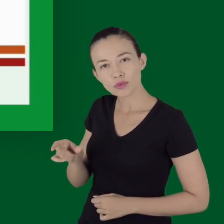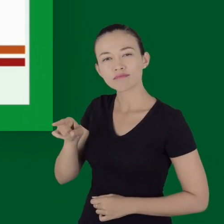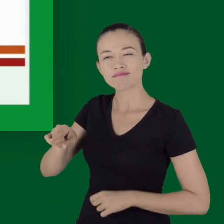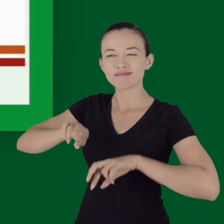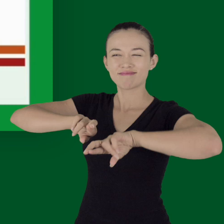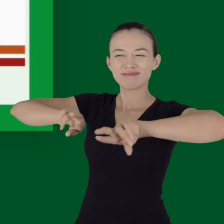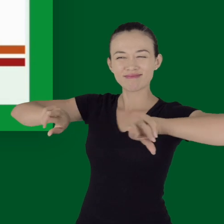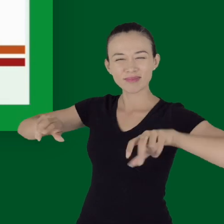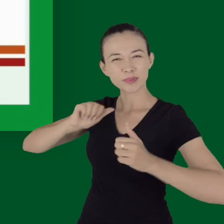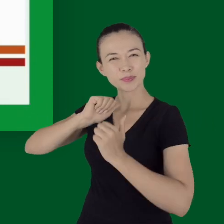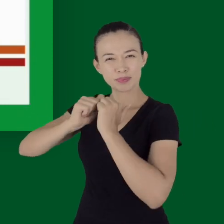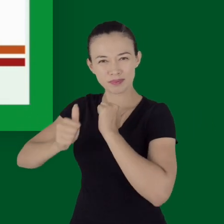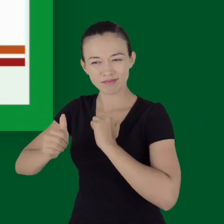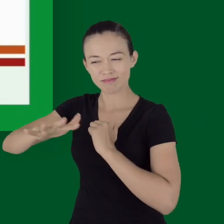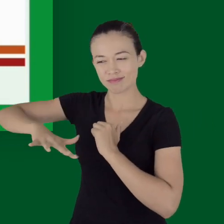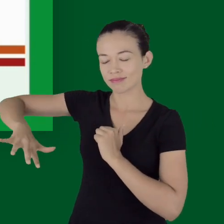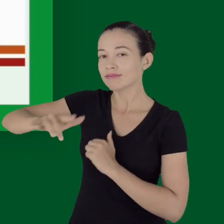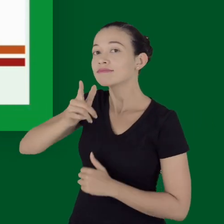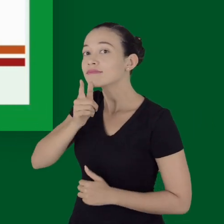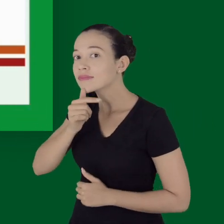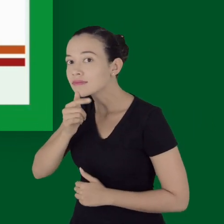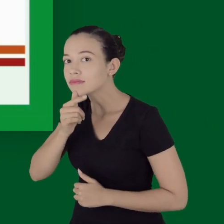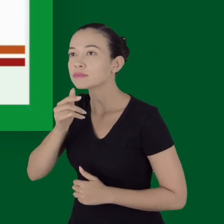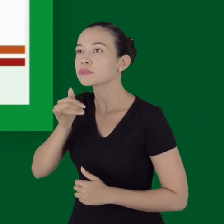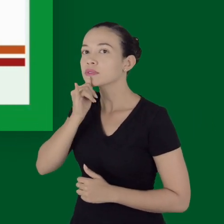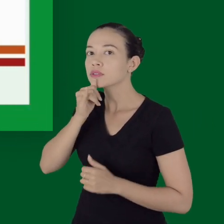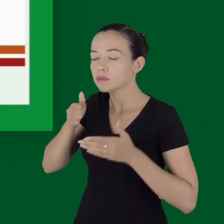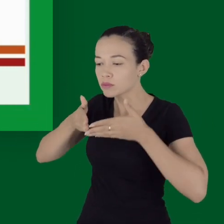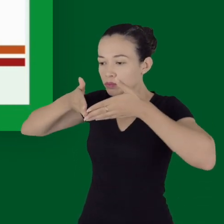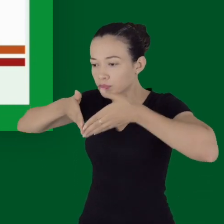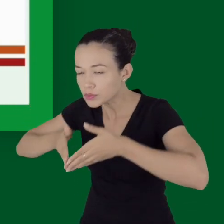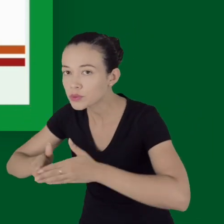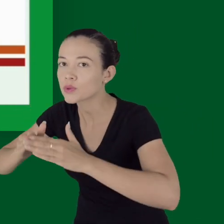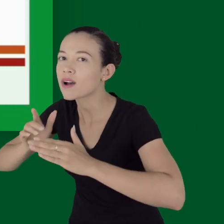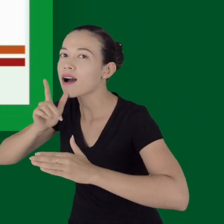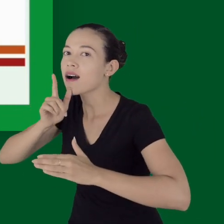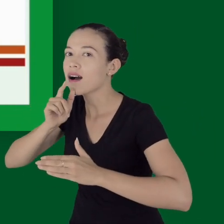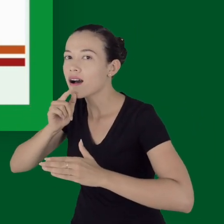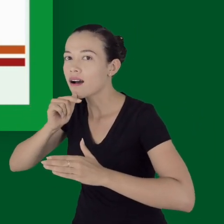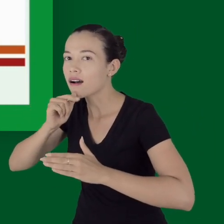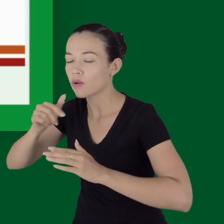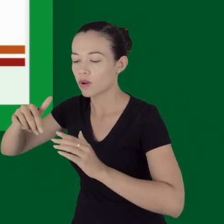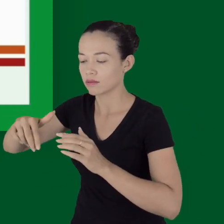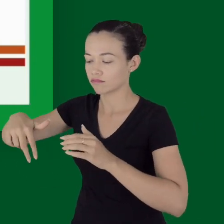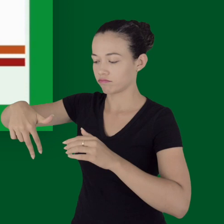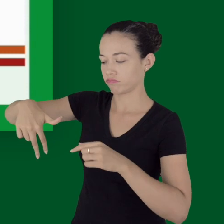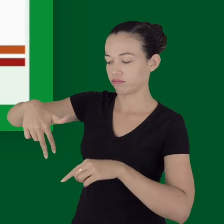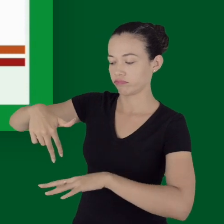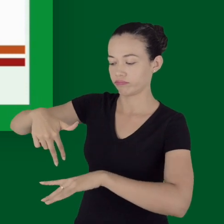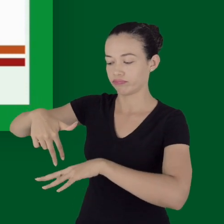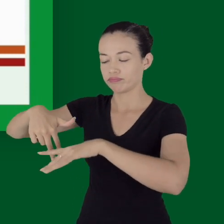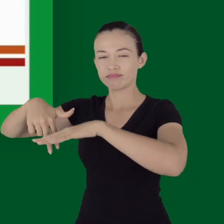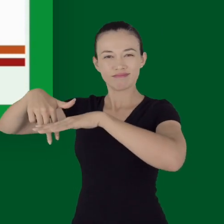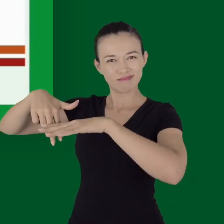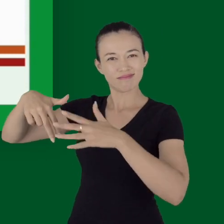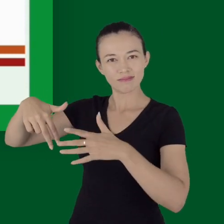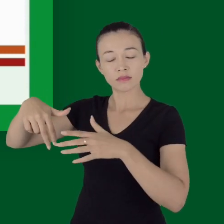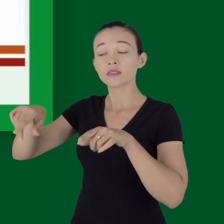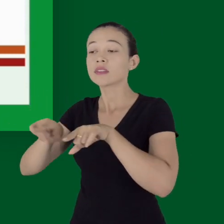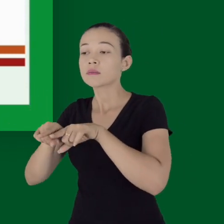de trauma em praticantes de esportes aquáticos, com mergulho em água rasa, ou então águas que